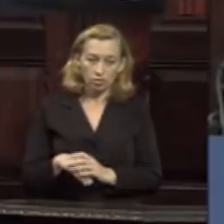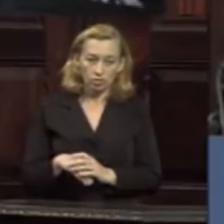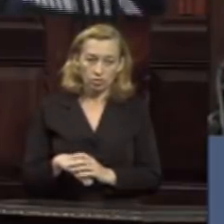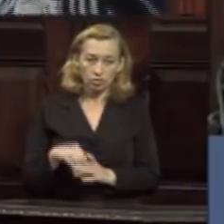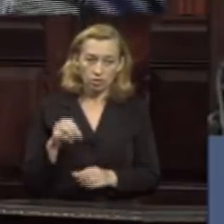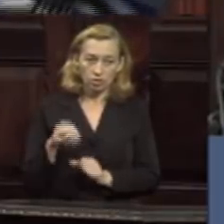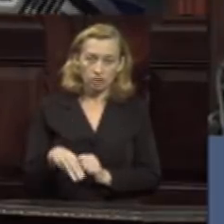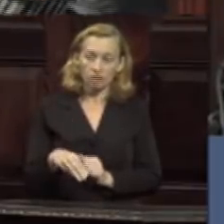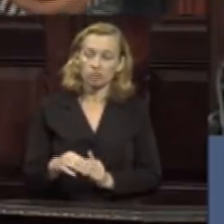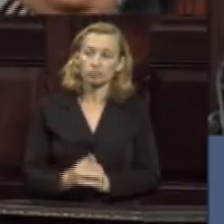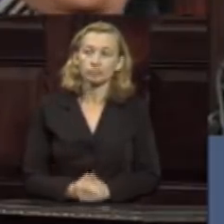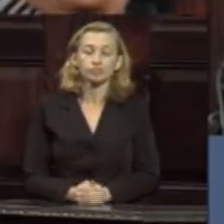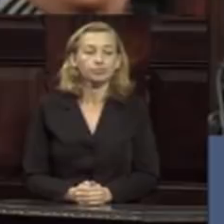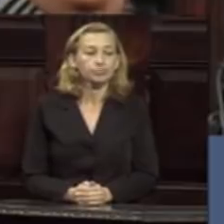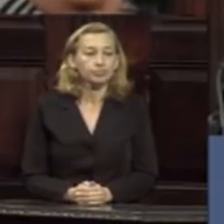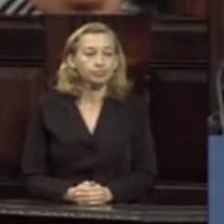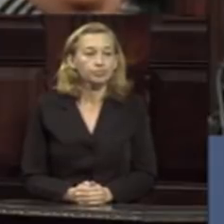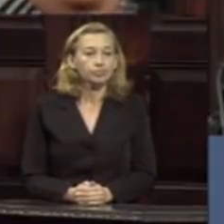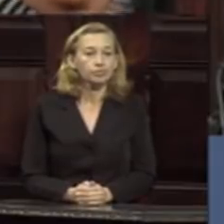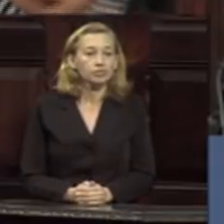Deputado Chiquinho da Mangueira.